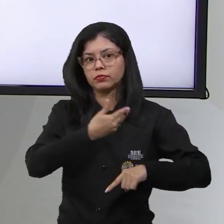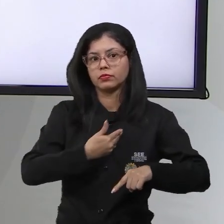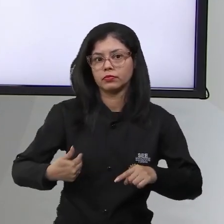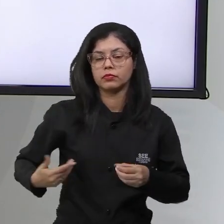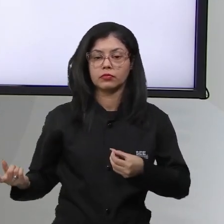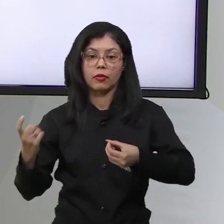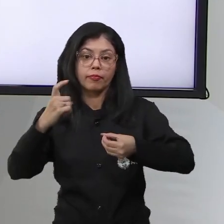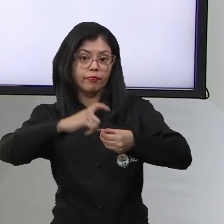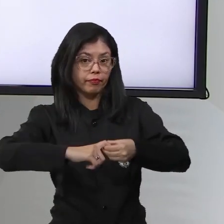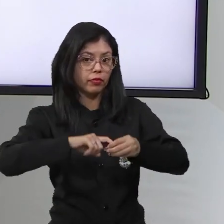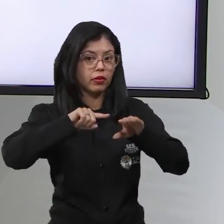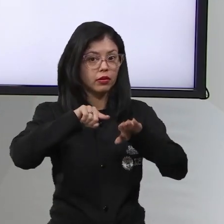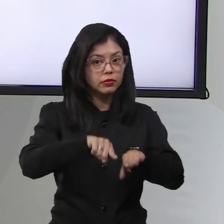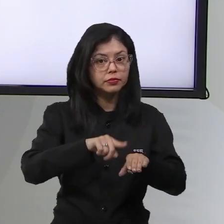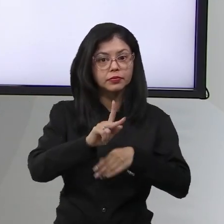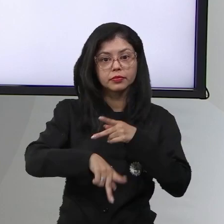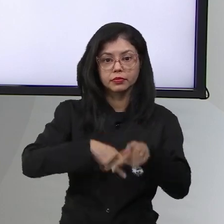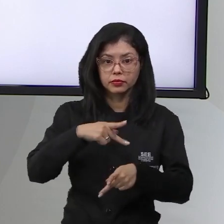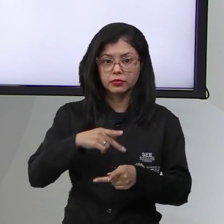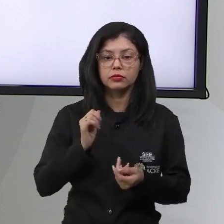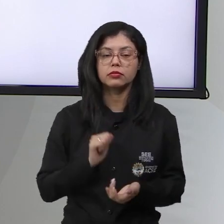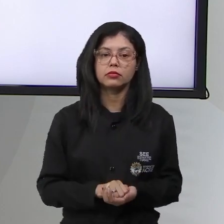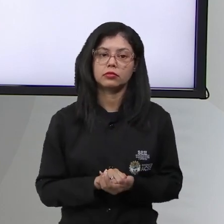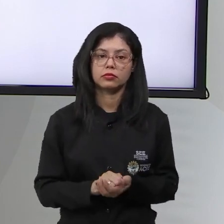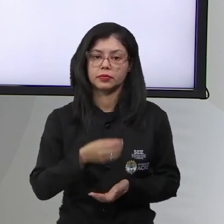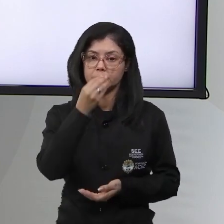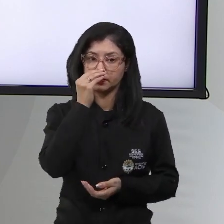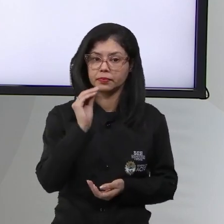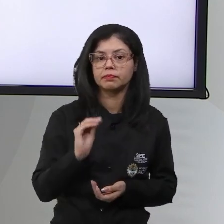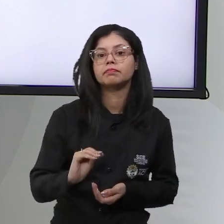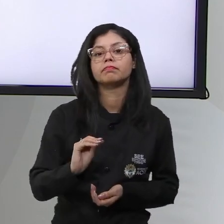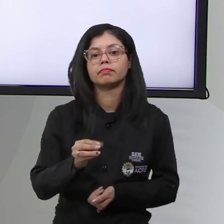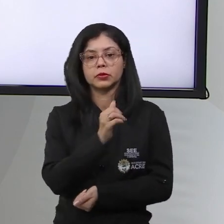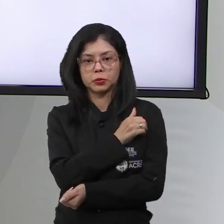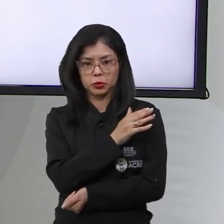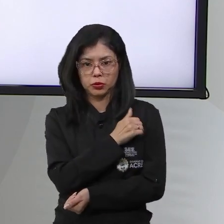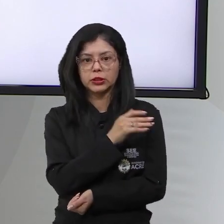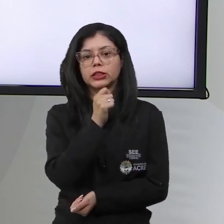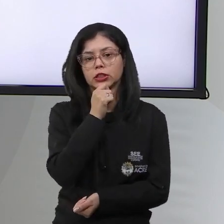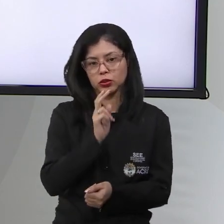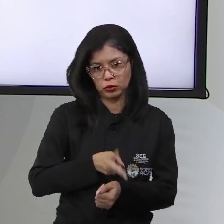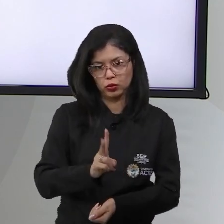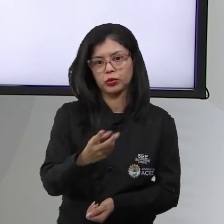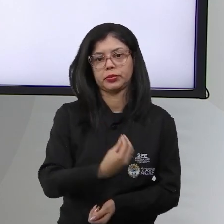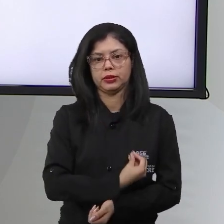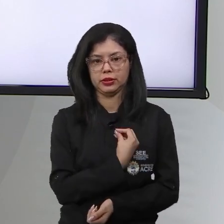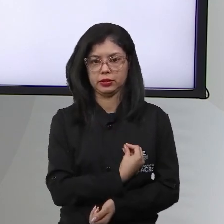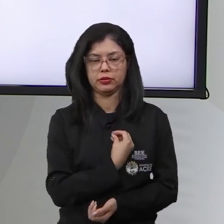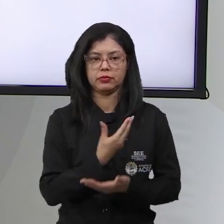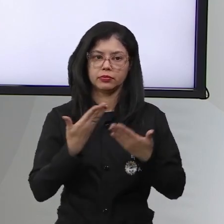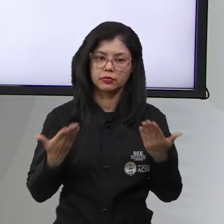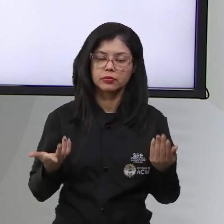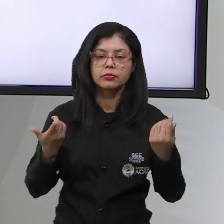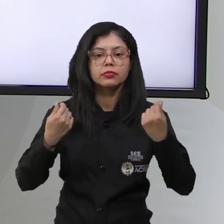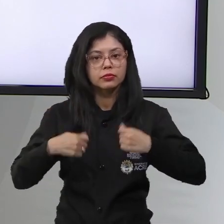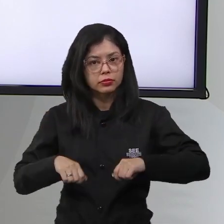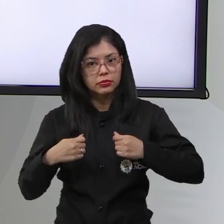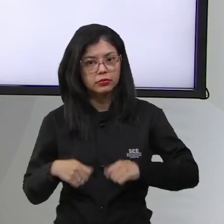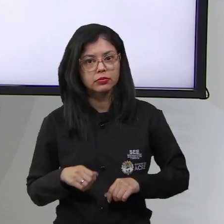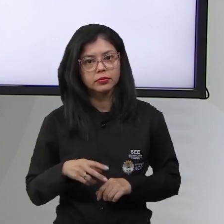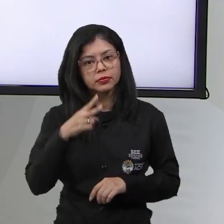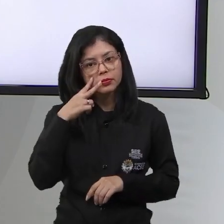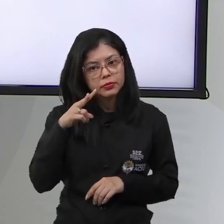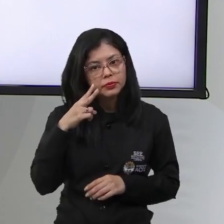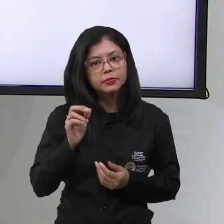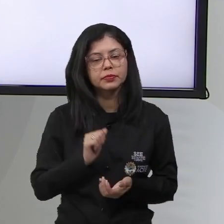públicas voltadas a essa população, a discriminação ela ainda continua muito presente. Então é necessário